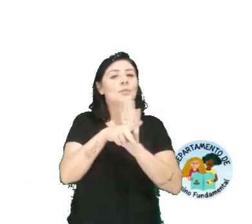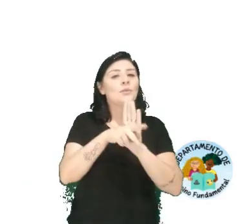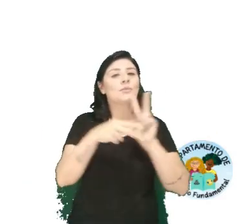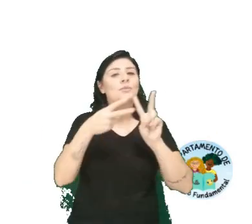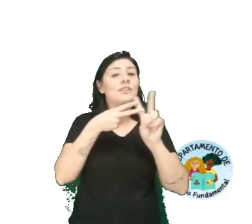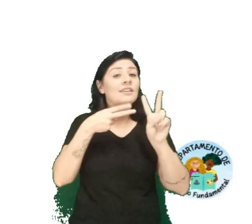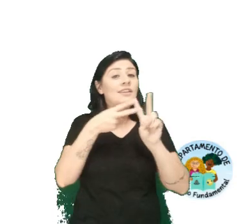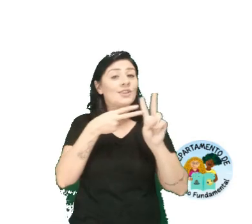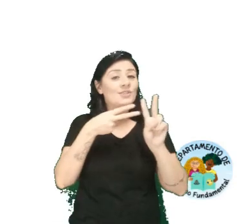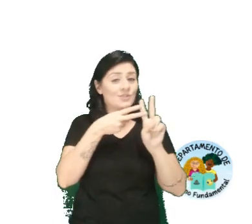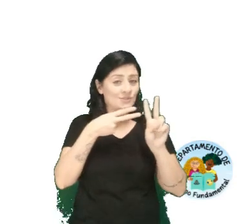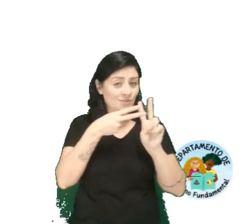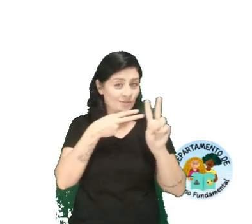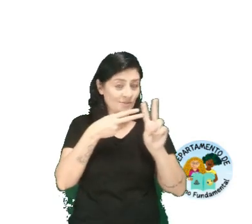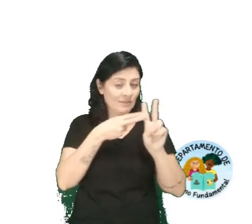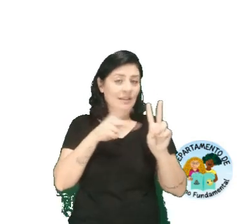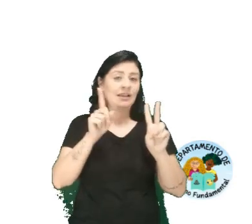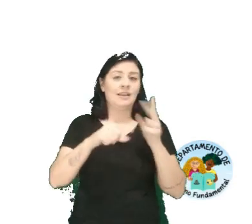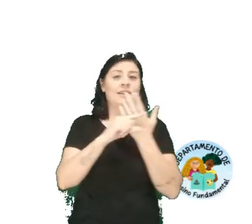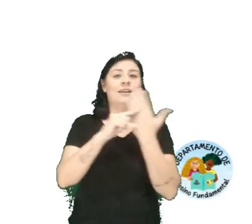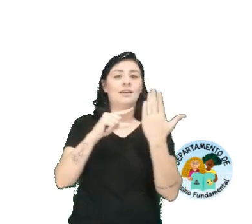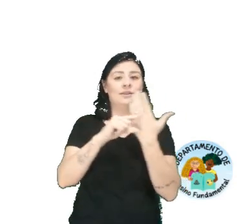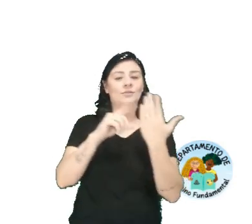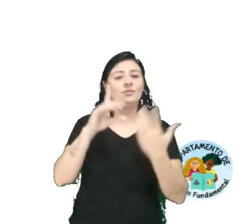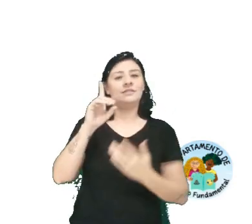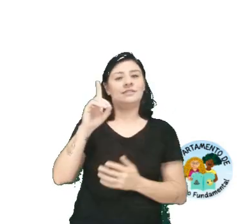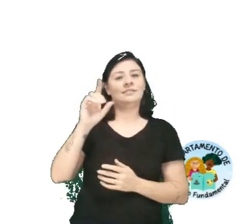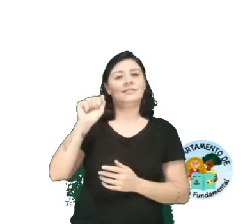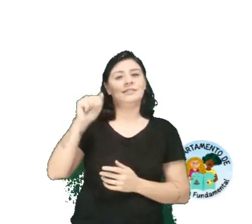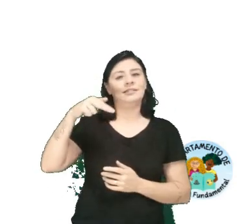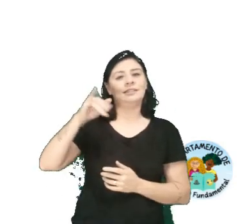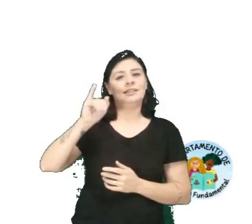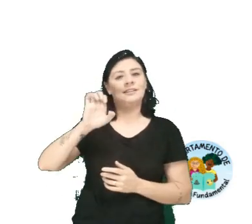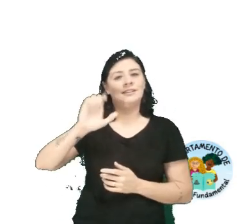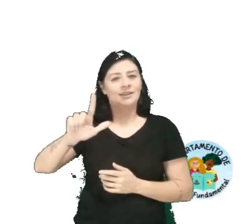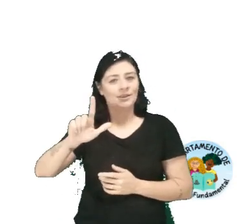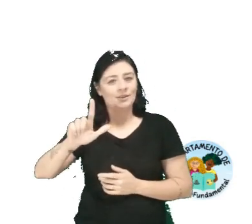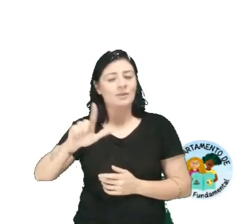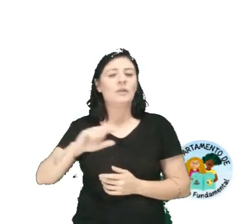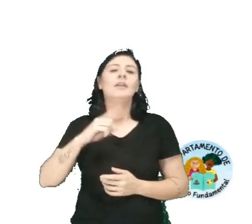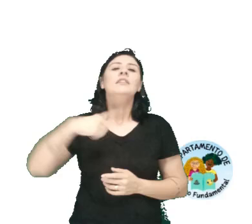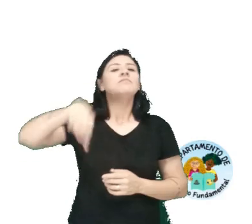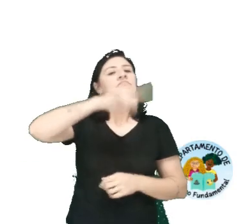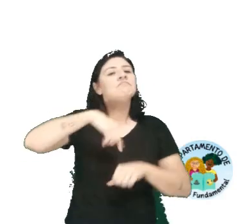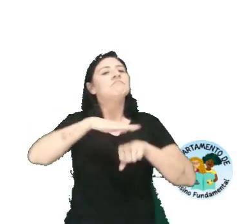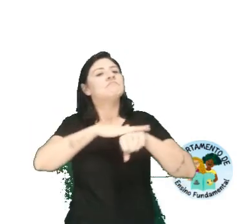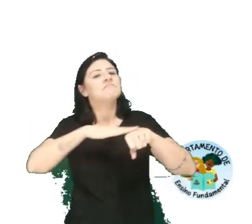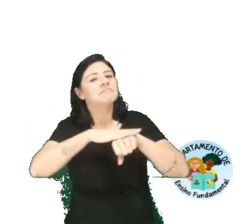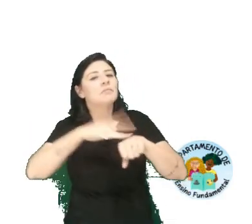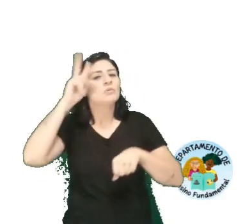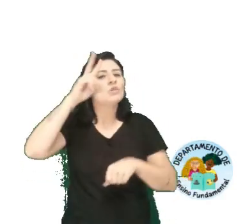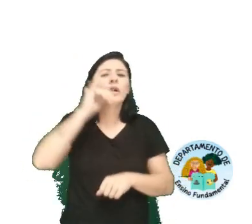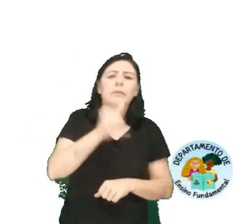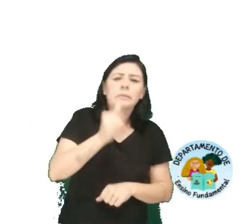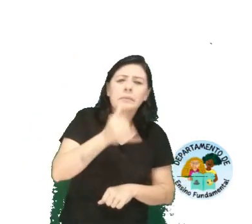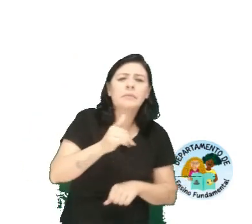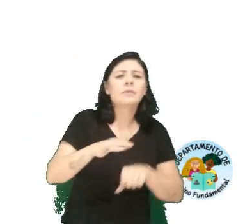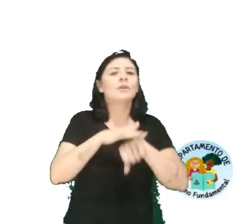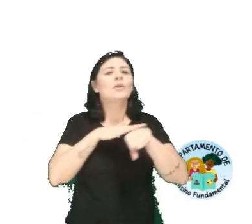versão infantil do Daniel Munduruku, no qual nós conversamos, né, com as crianças